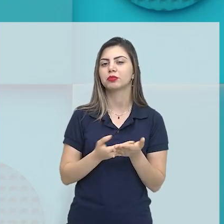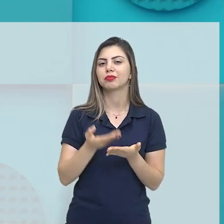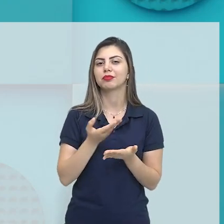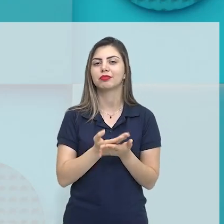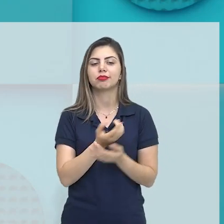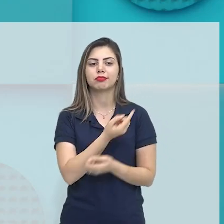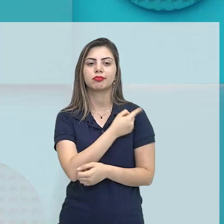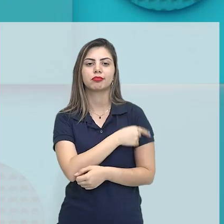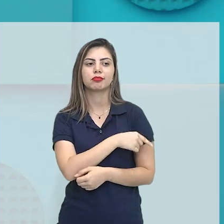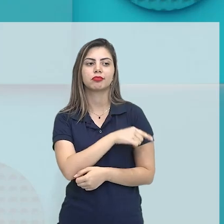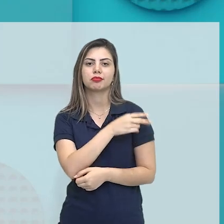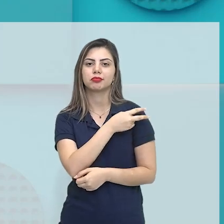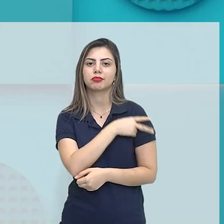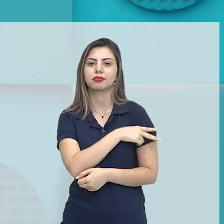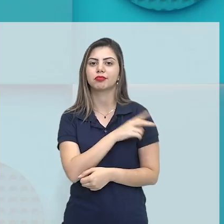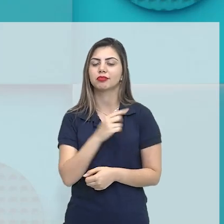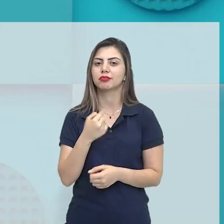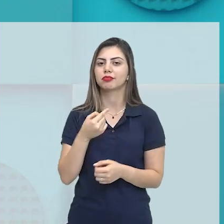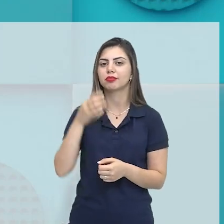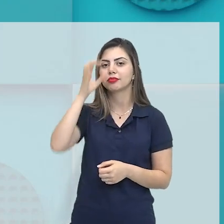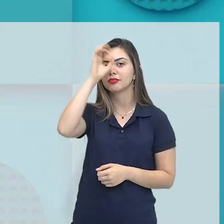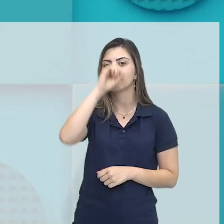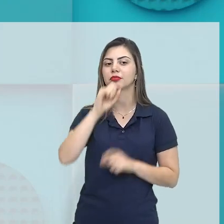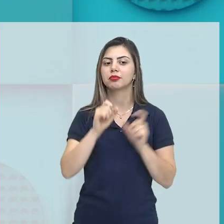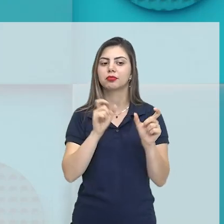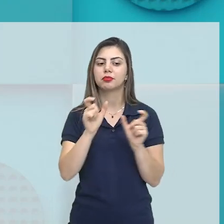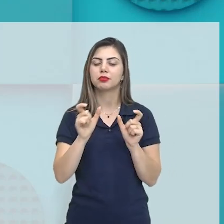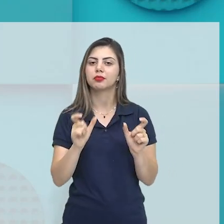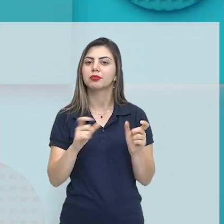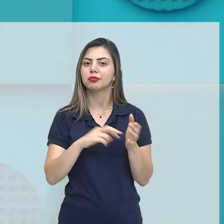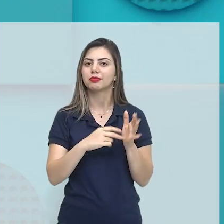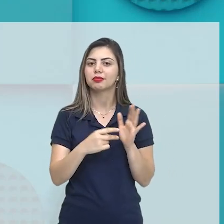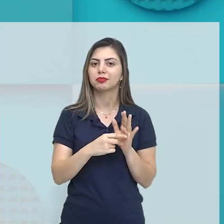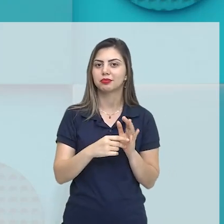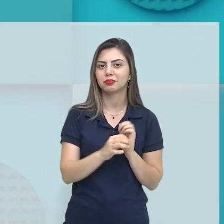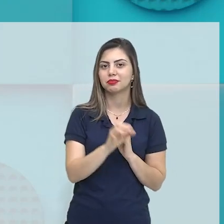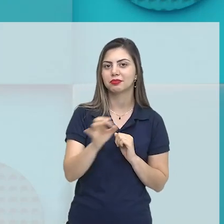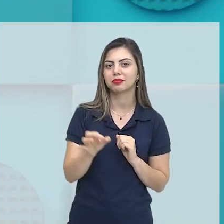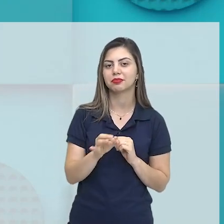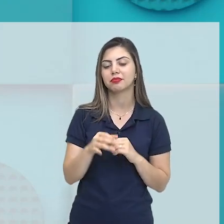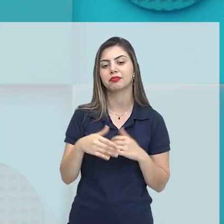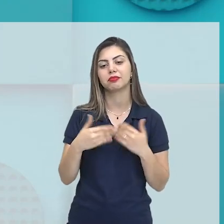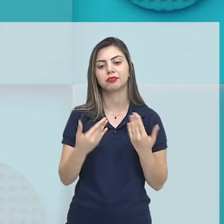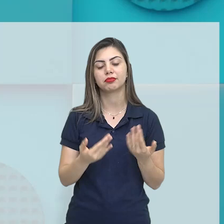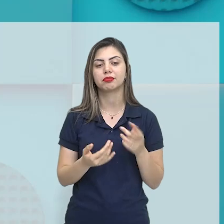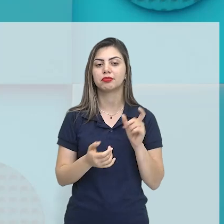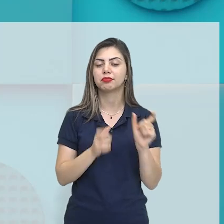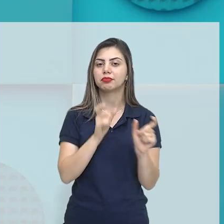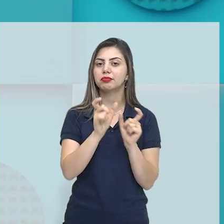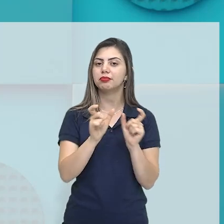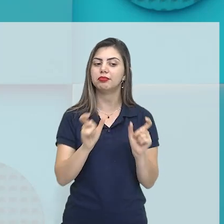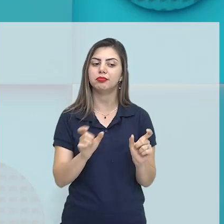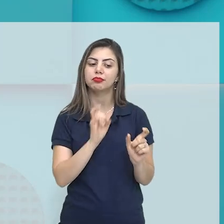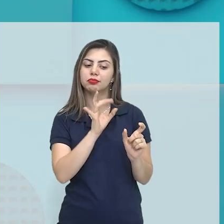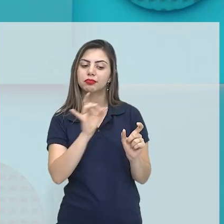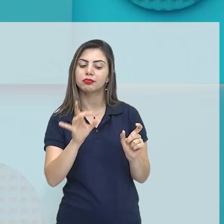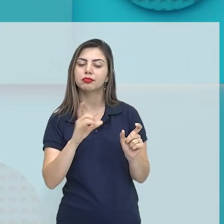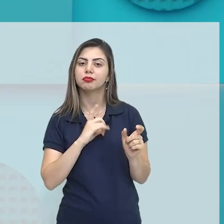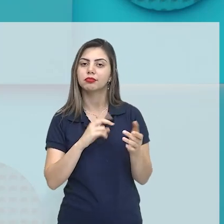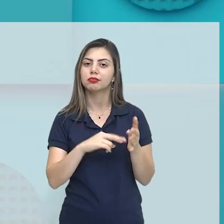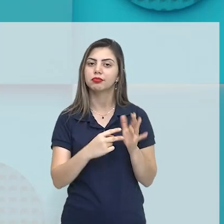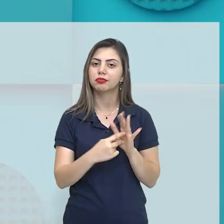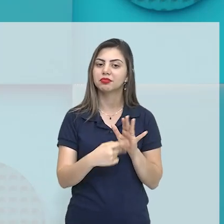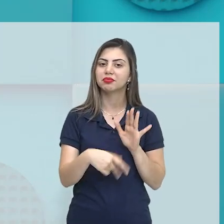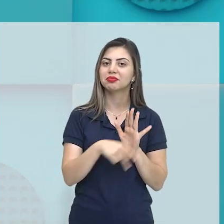começamos a aprender o significado das palavras, não foi? Então, o significado das palavras que estão lá